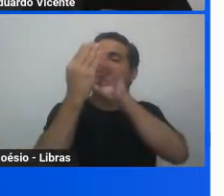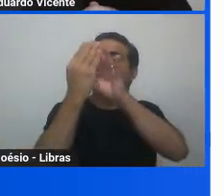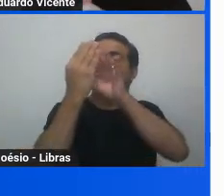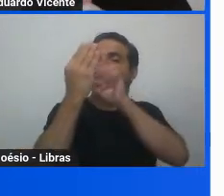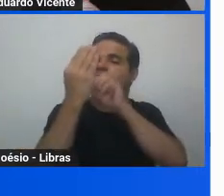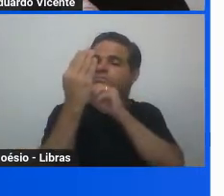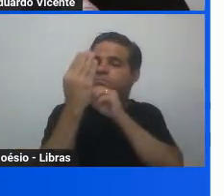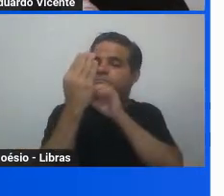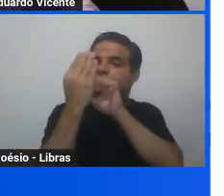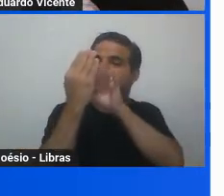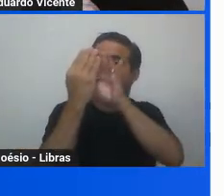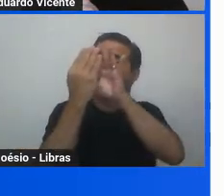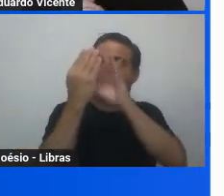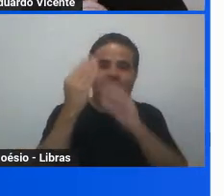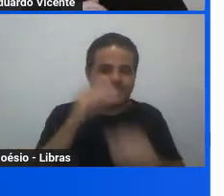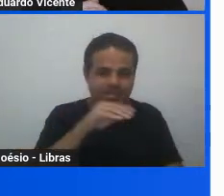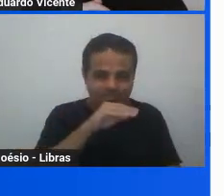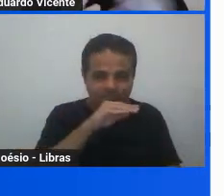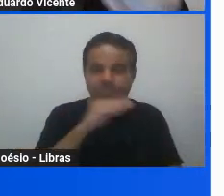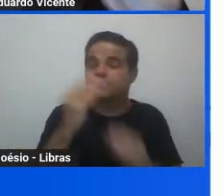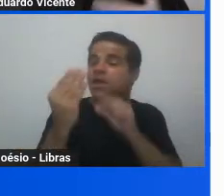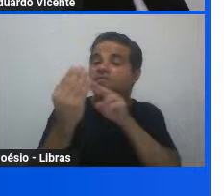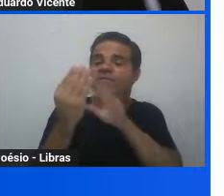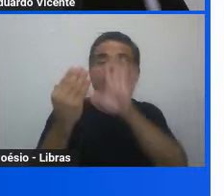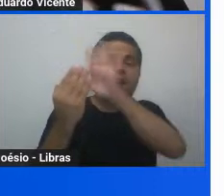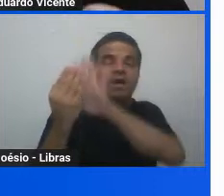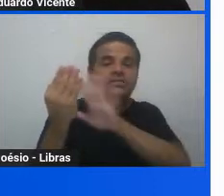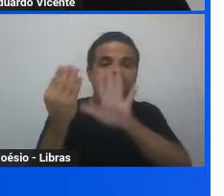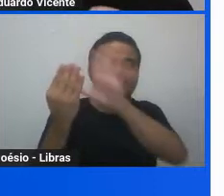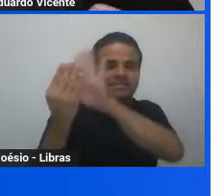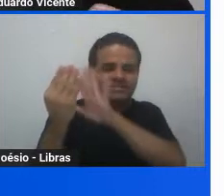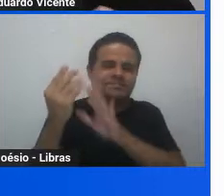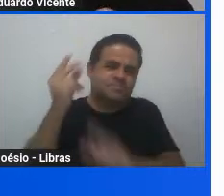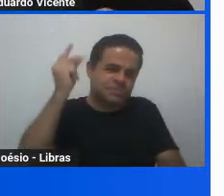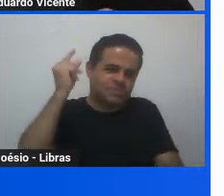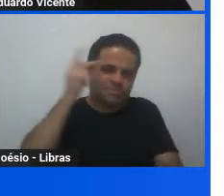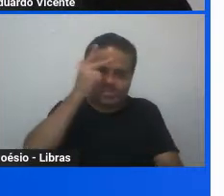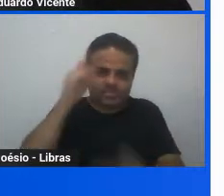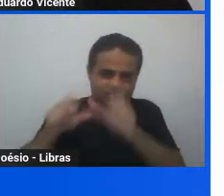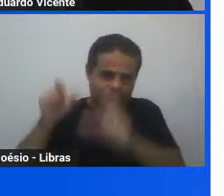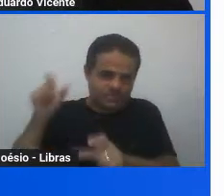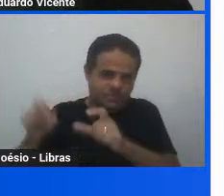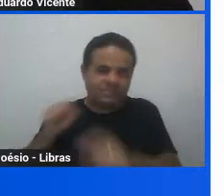também, né, de estar respirando. Talvez os antigos venham falar isso.